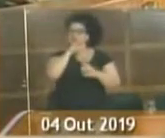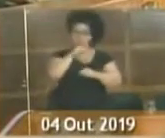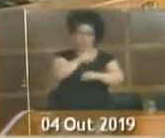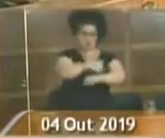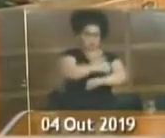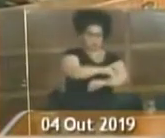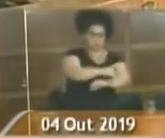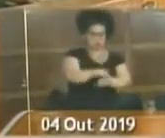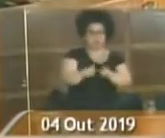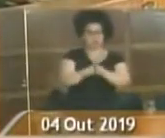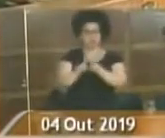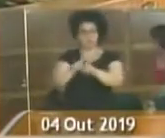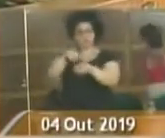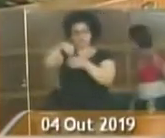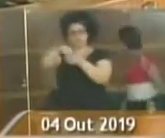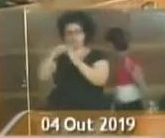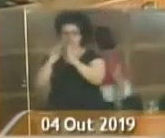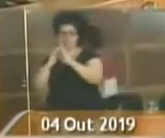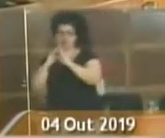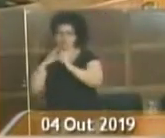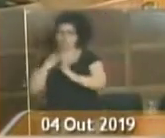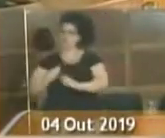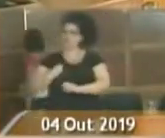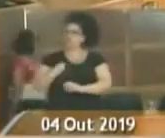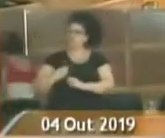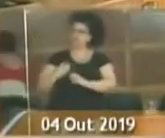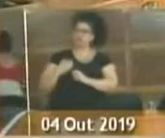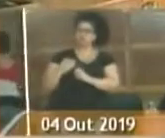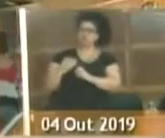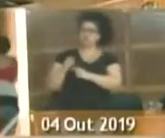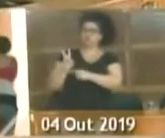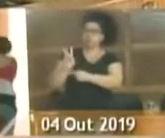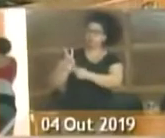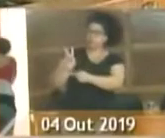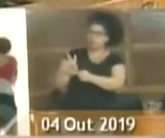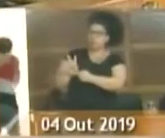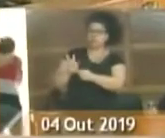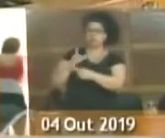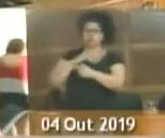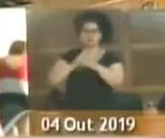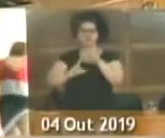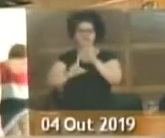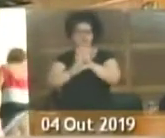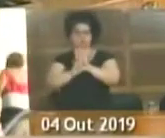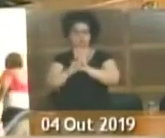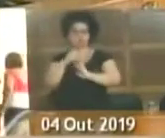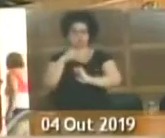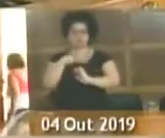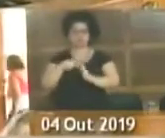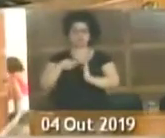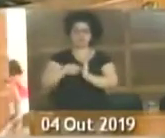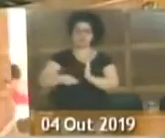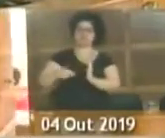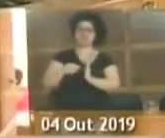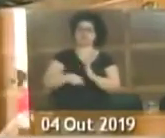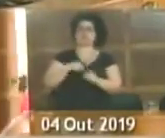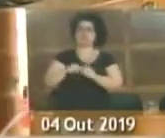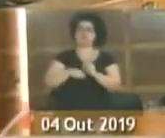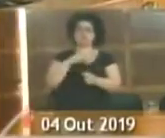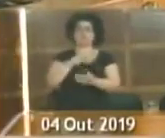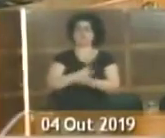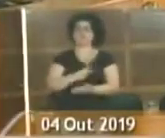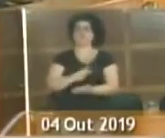os domésticos, tenham suas vidas garantidas e protegidas por lei. E minha batalha nessa causa é